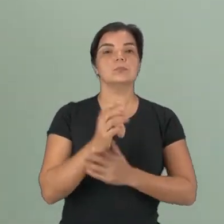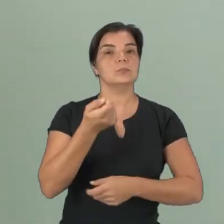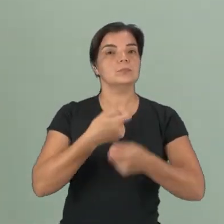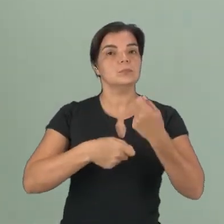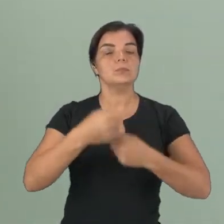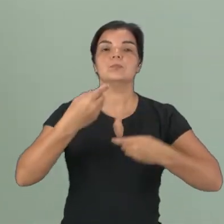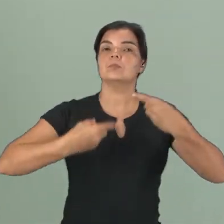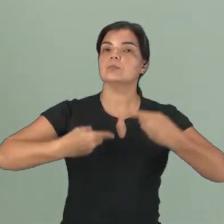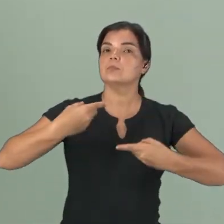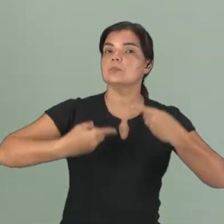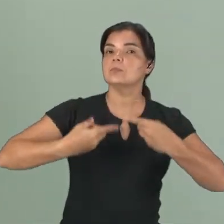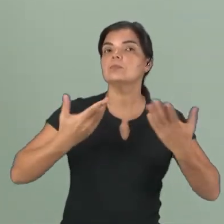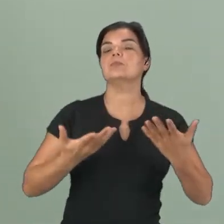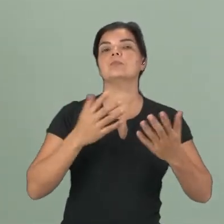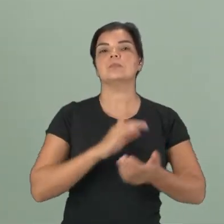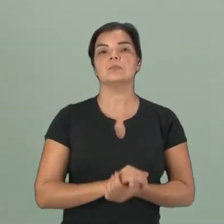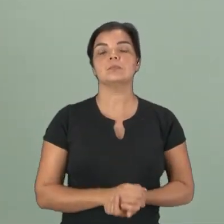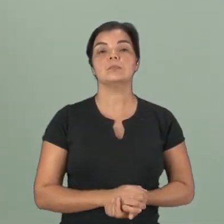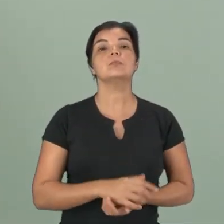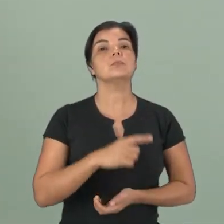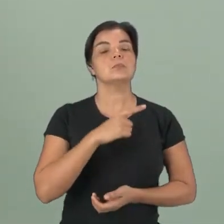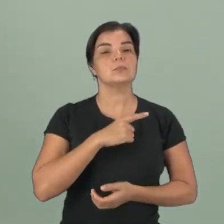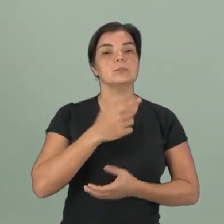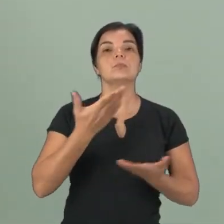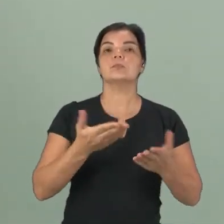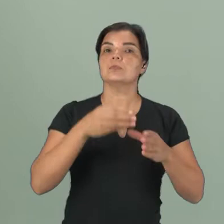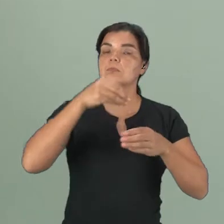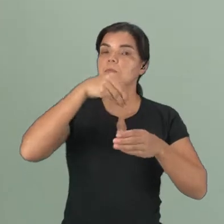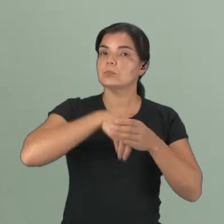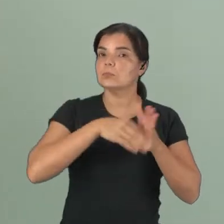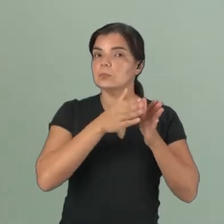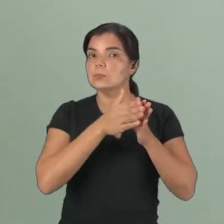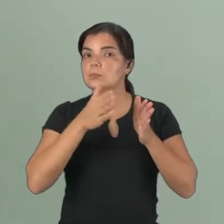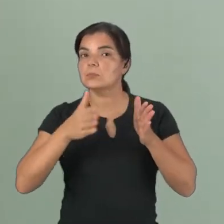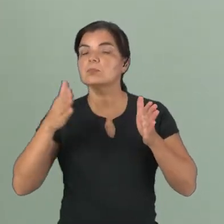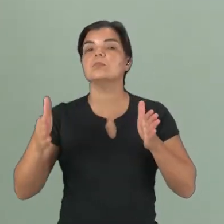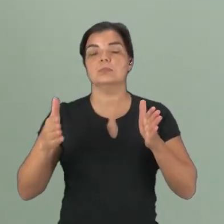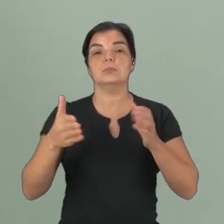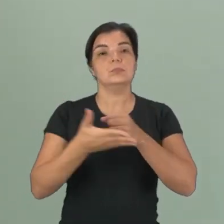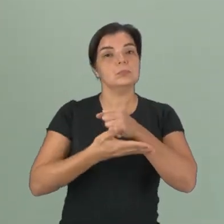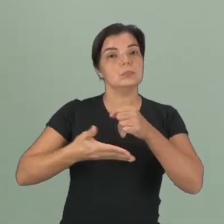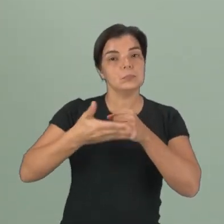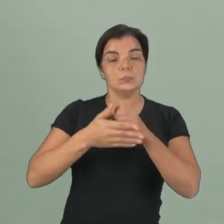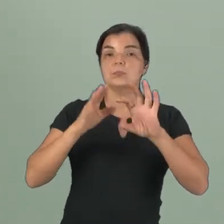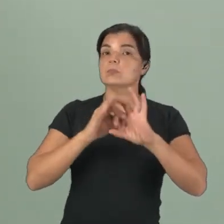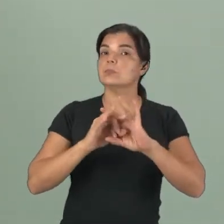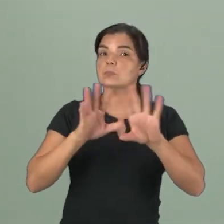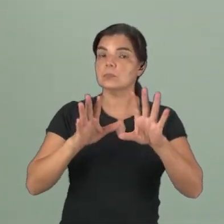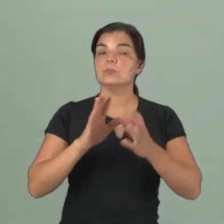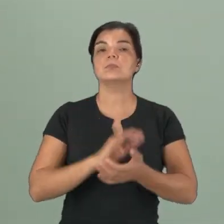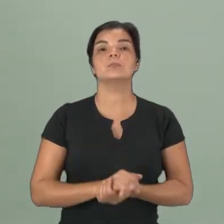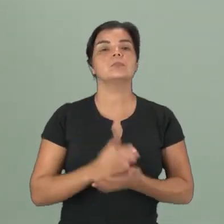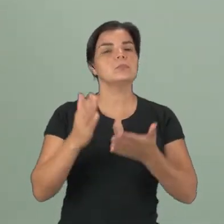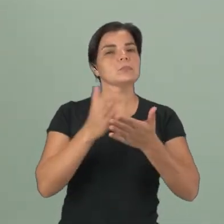econômicas, políticas. Então, a gente tem dentro desse processo de princípios liberais alguns